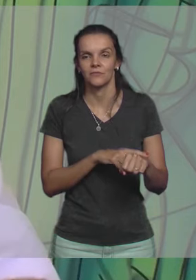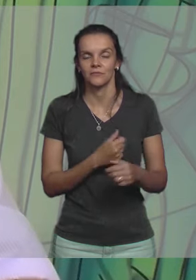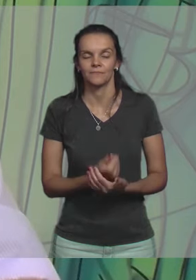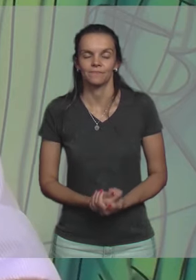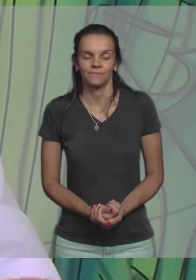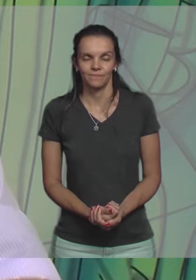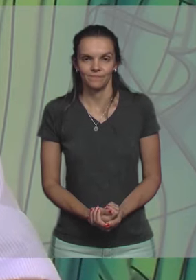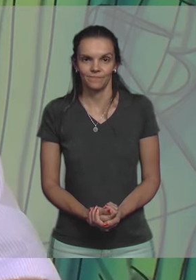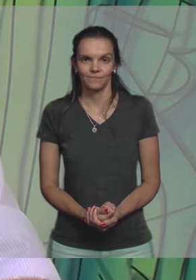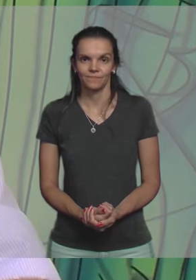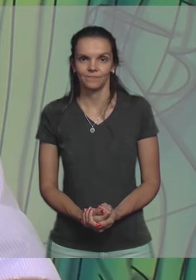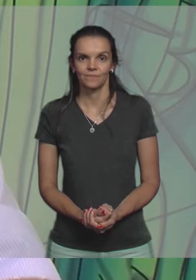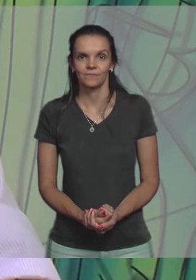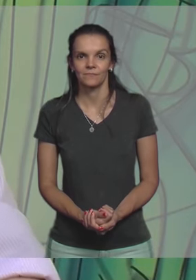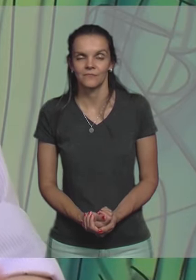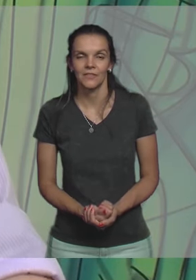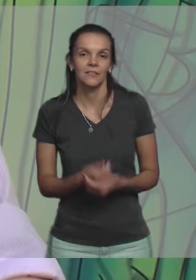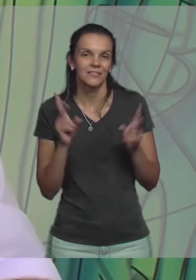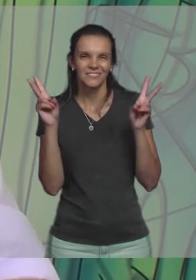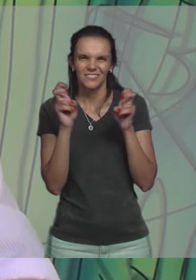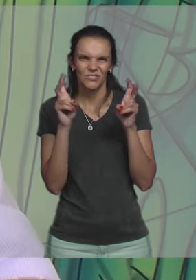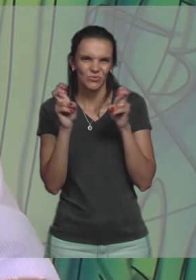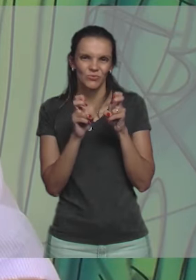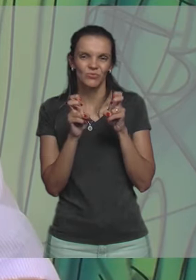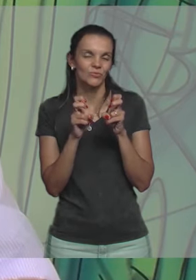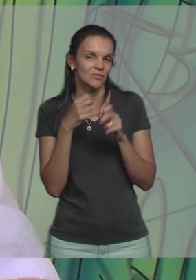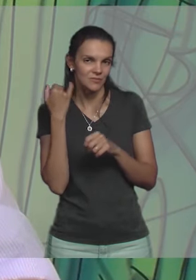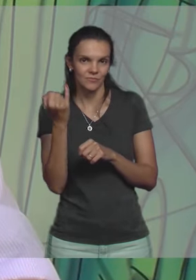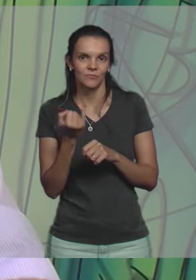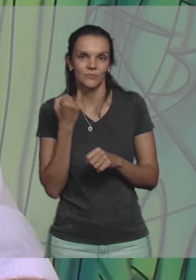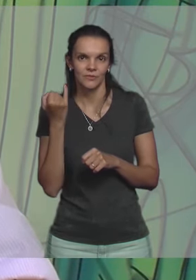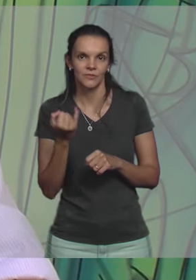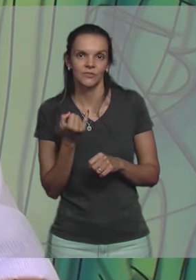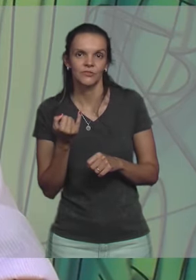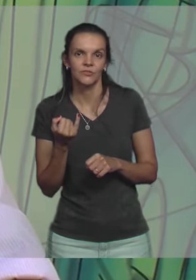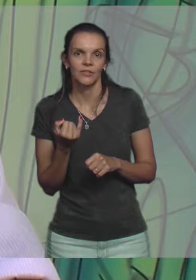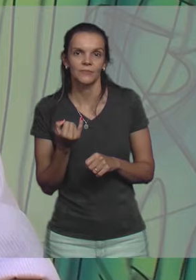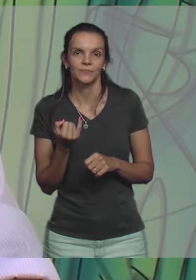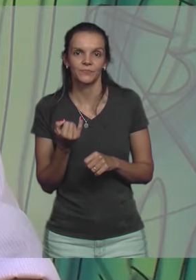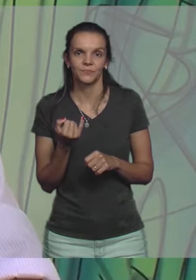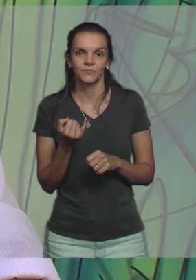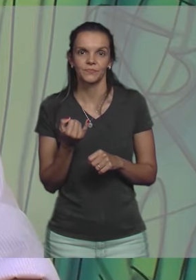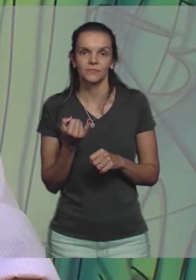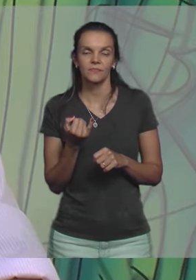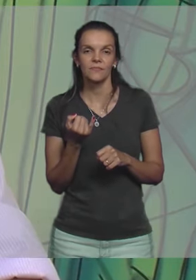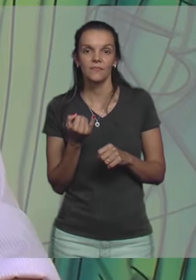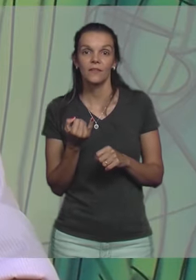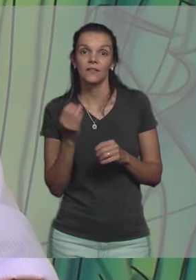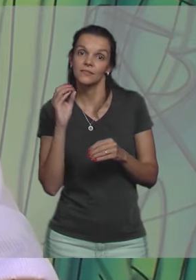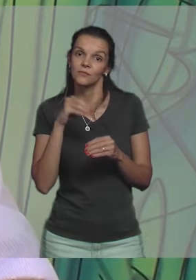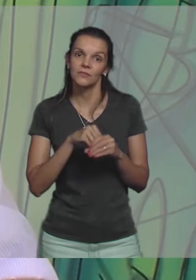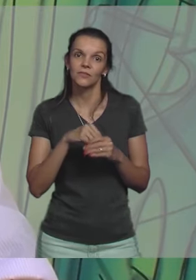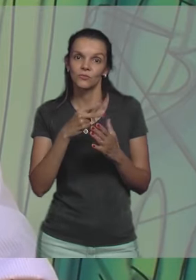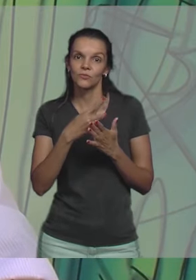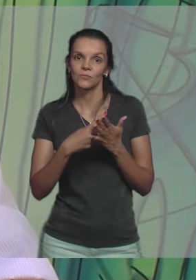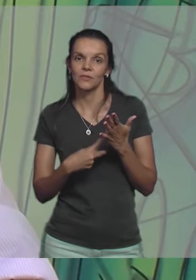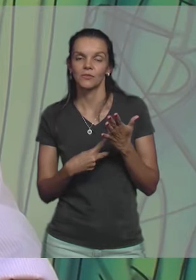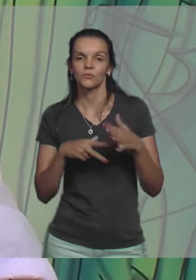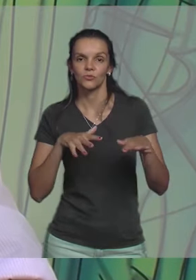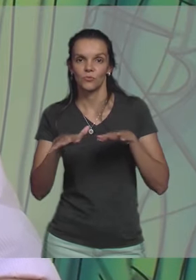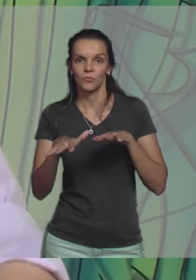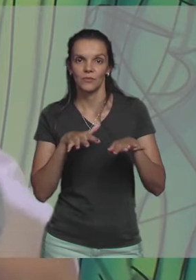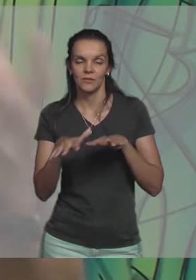no transporte? Essas questões todas, elas são importantes, elas estão dentro dos planos de mobilidade urbana,